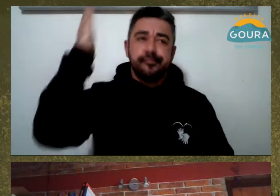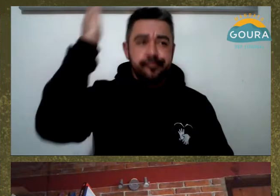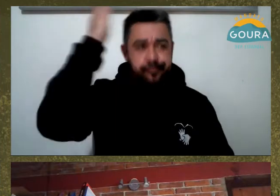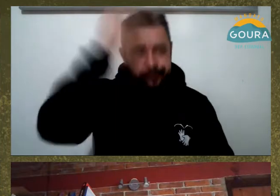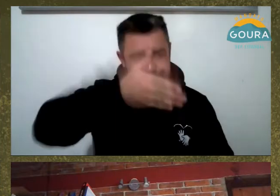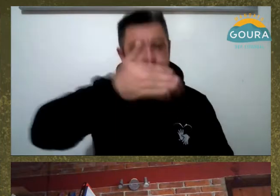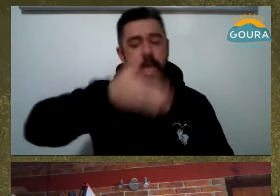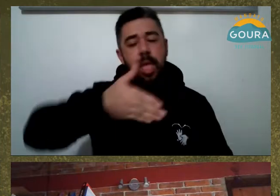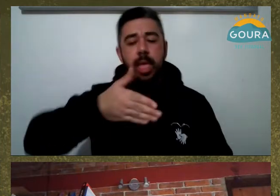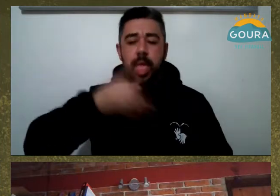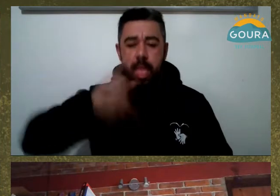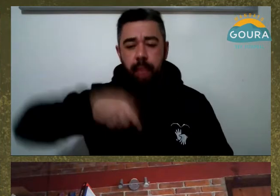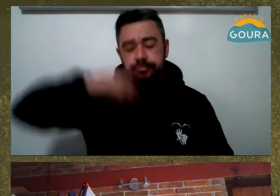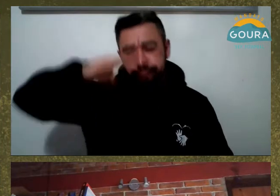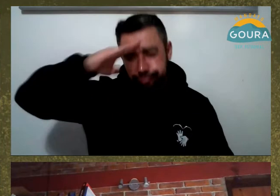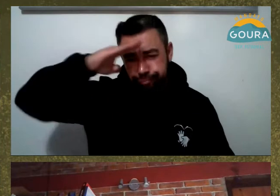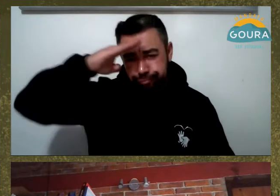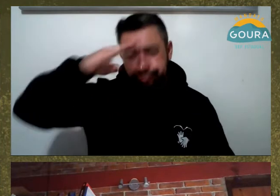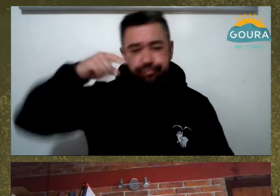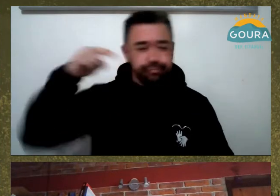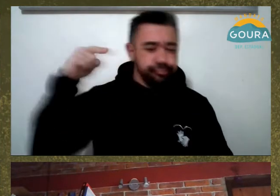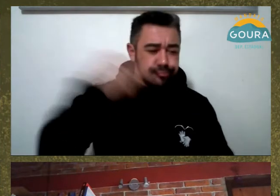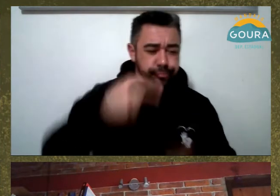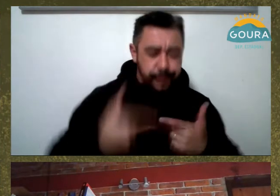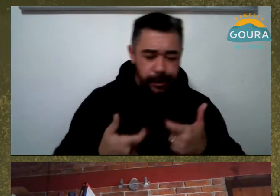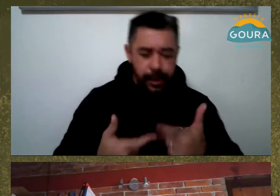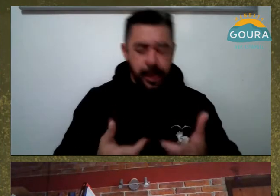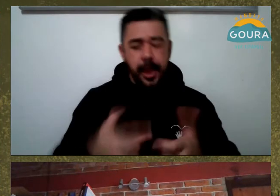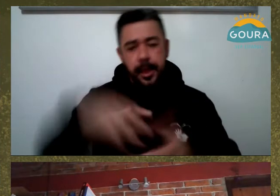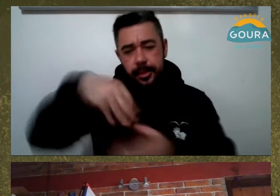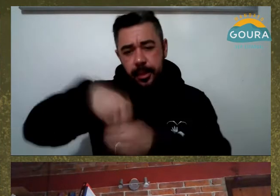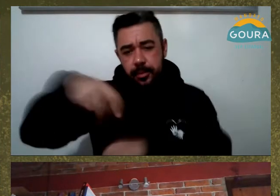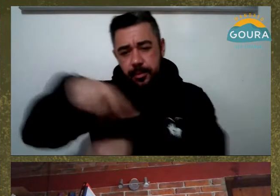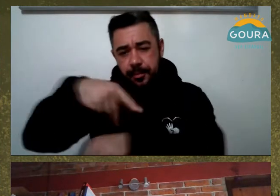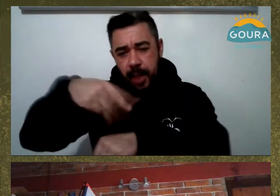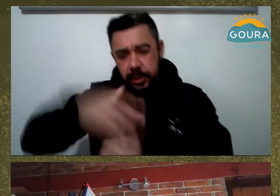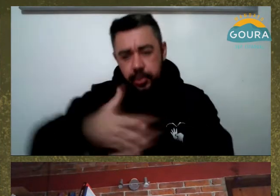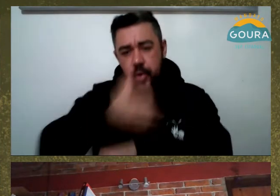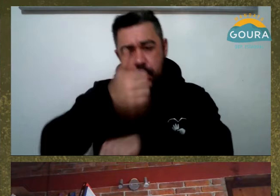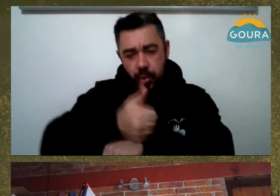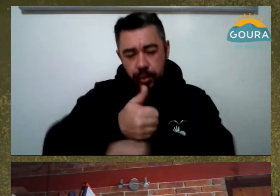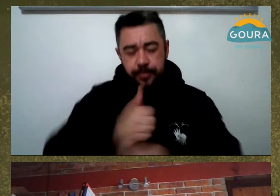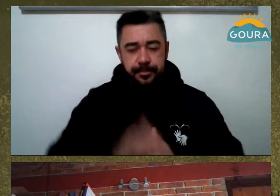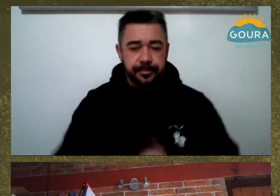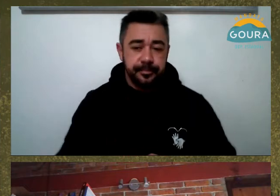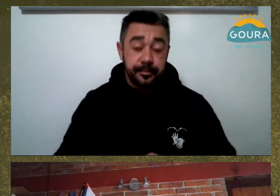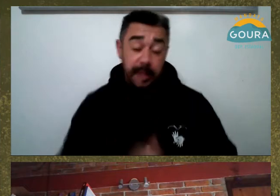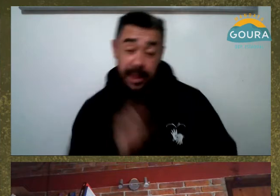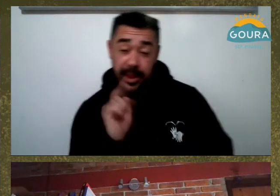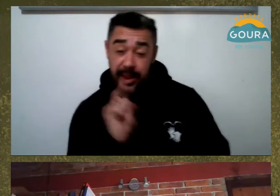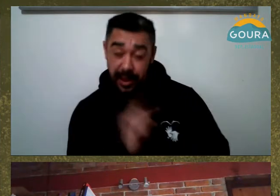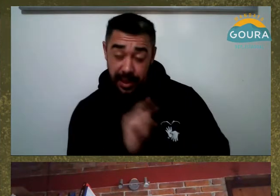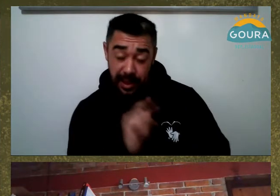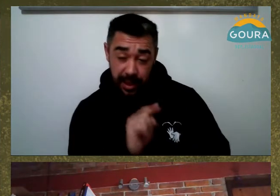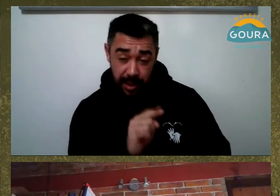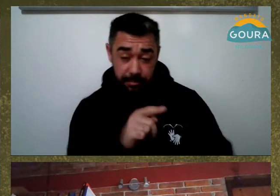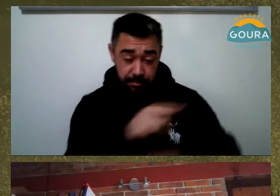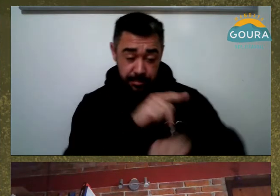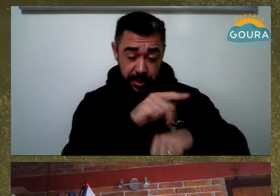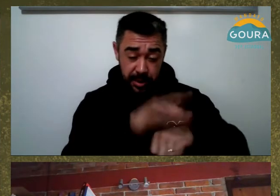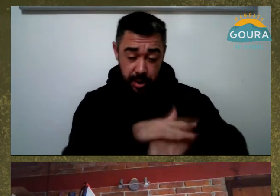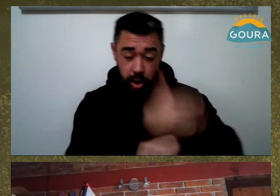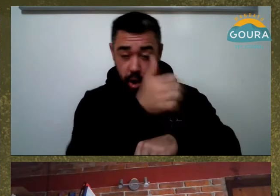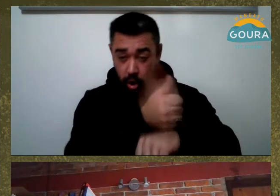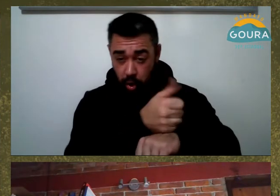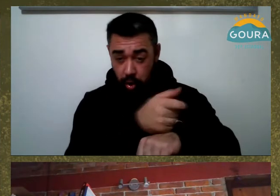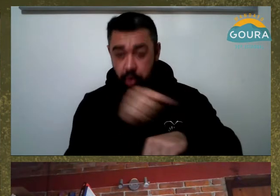soldados nessas guerras coloniais. E lá, nas colónias, um pouco à semelhança